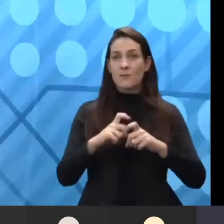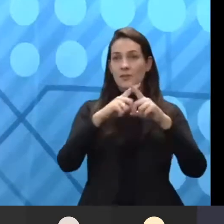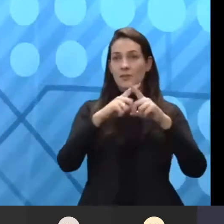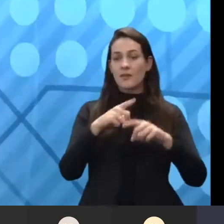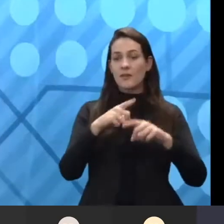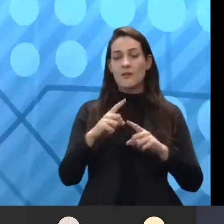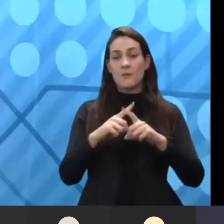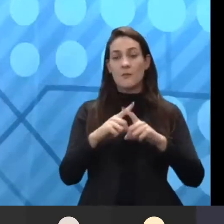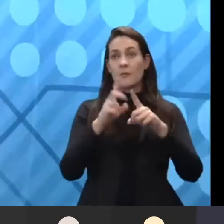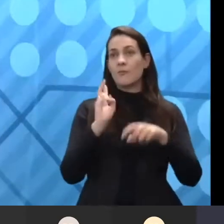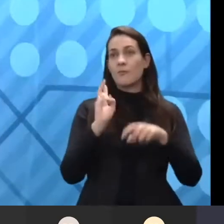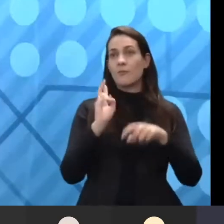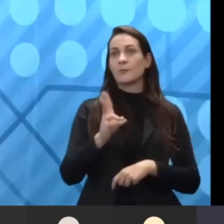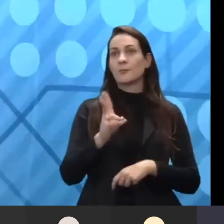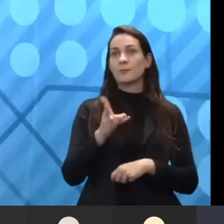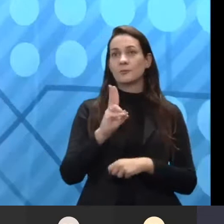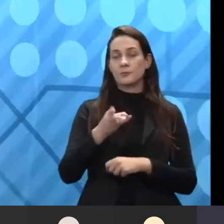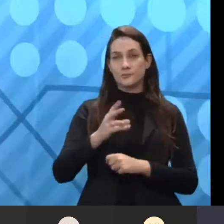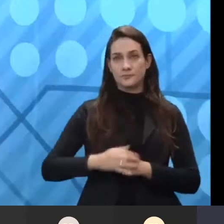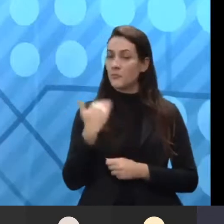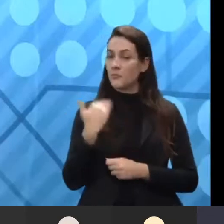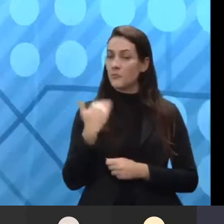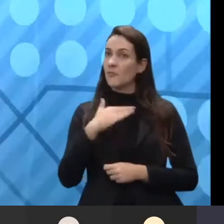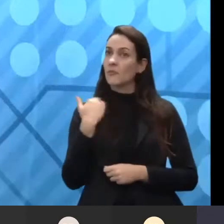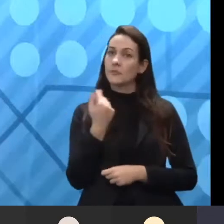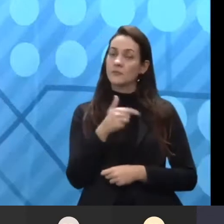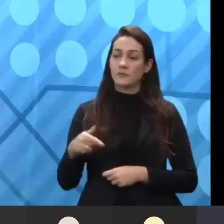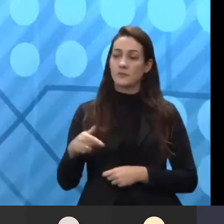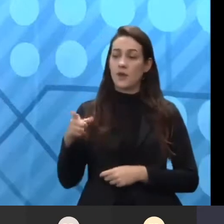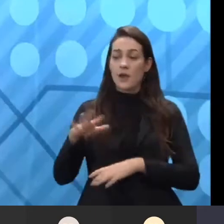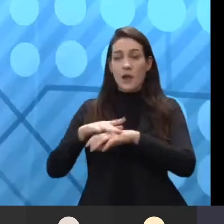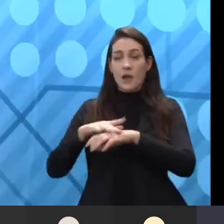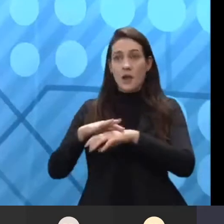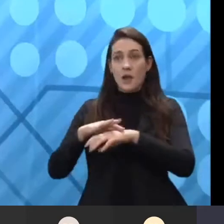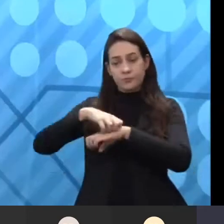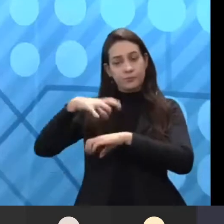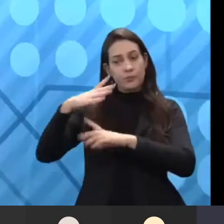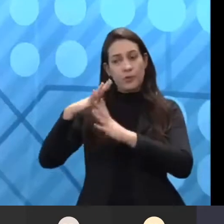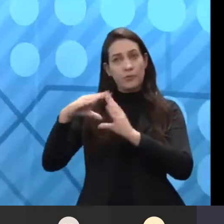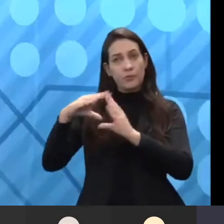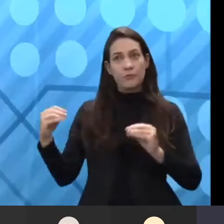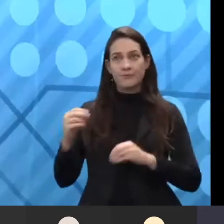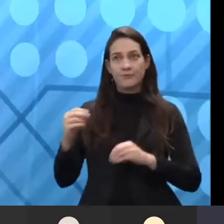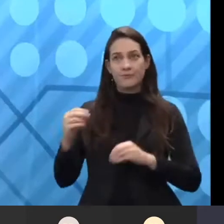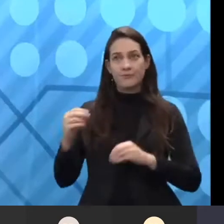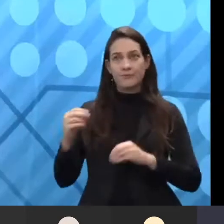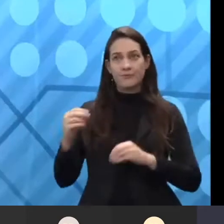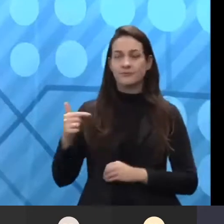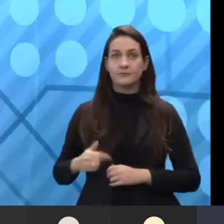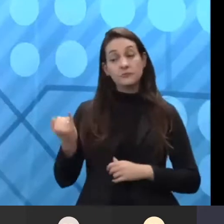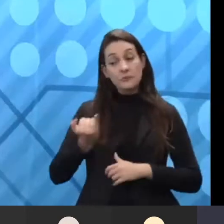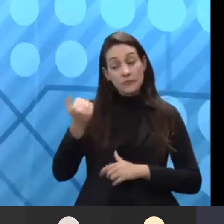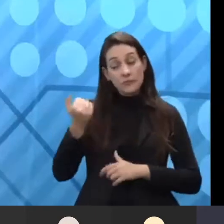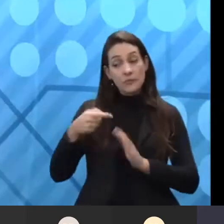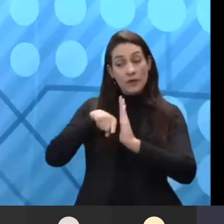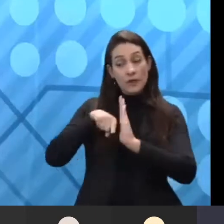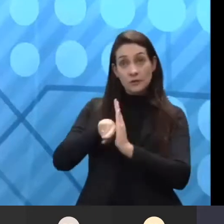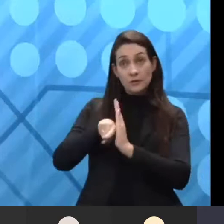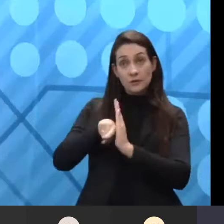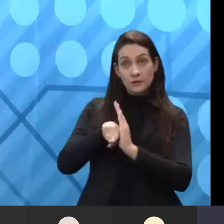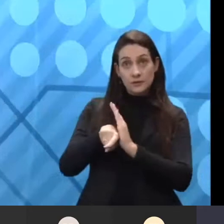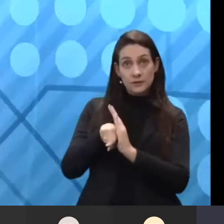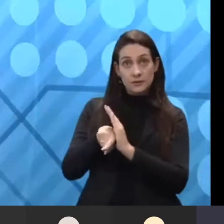matar aquelas bactérias, consequentemente não vai tratar e não vai resolver aquela infecção. Então é muito importante esse exame,